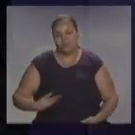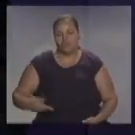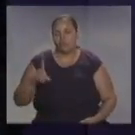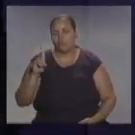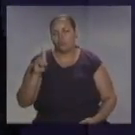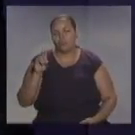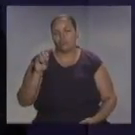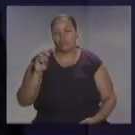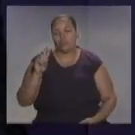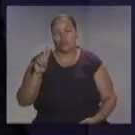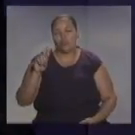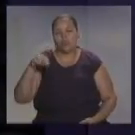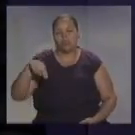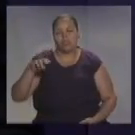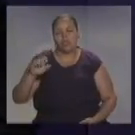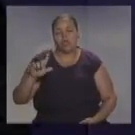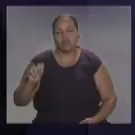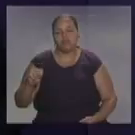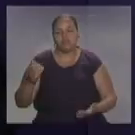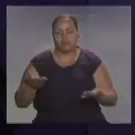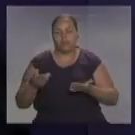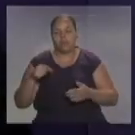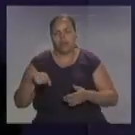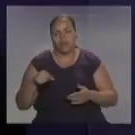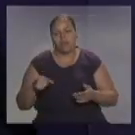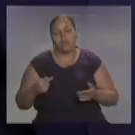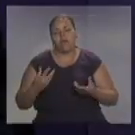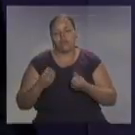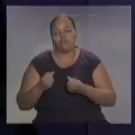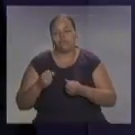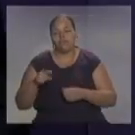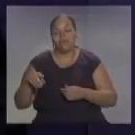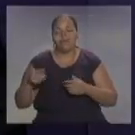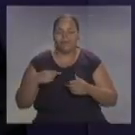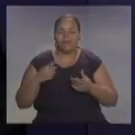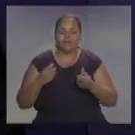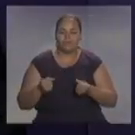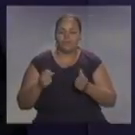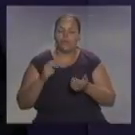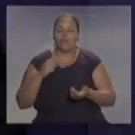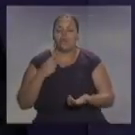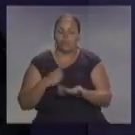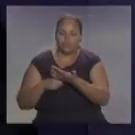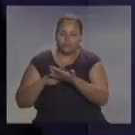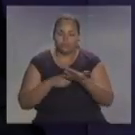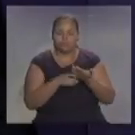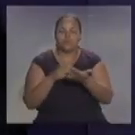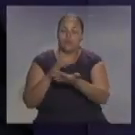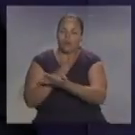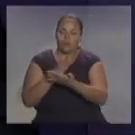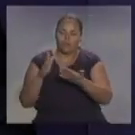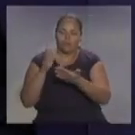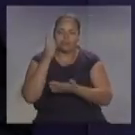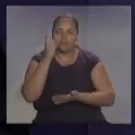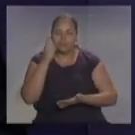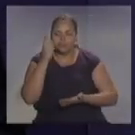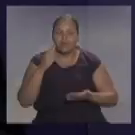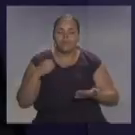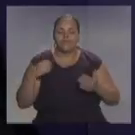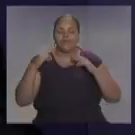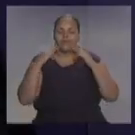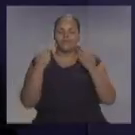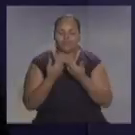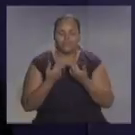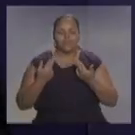governador Dornelles, que é o governador interino, que seja, mas é o governador, ele assumiu compromissos com alguns deputados. Nós tivemos